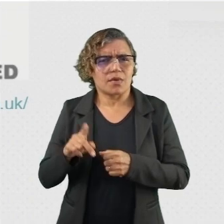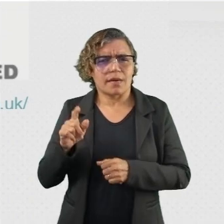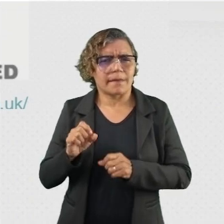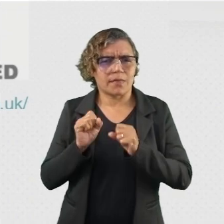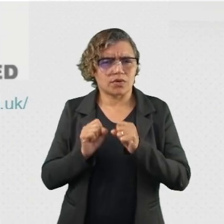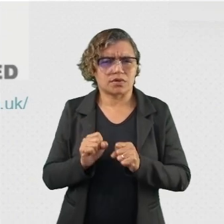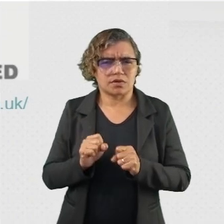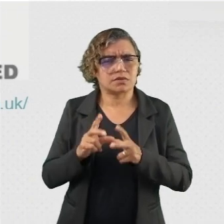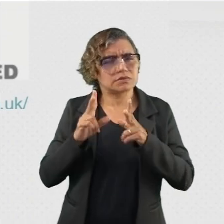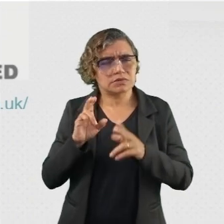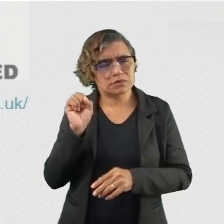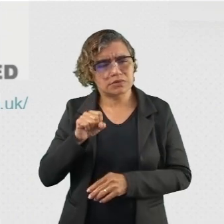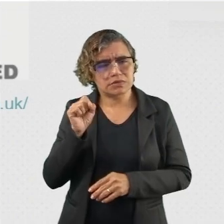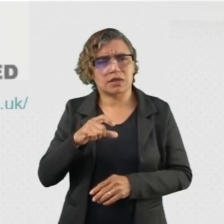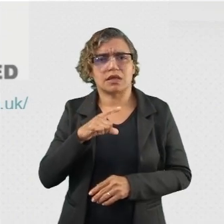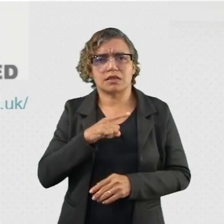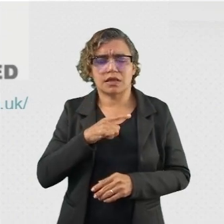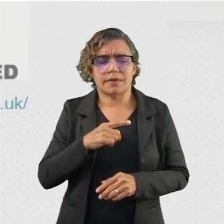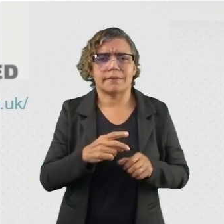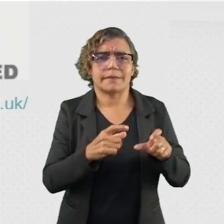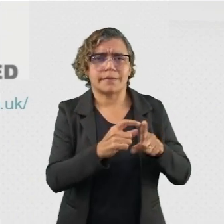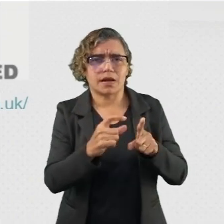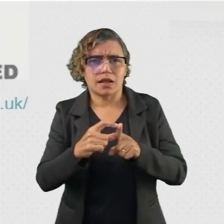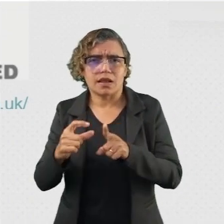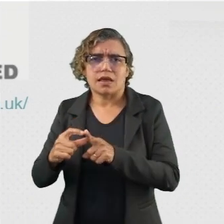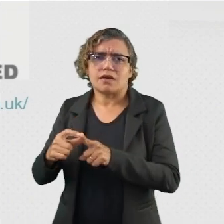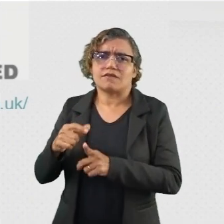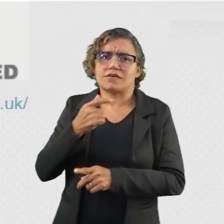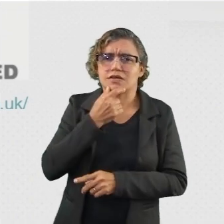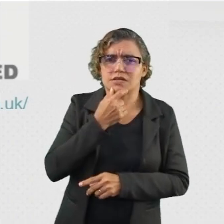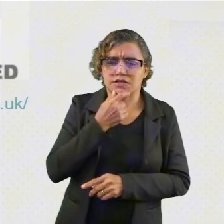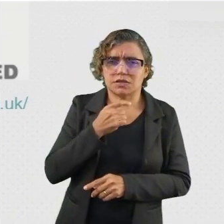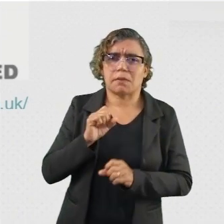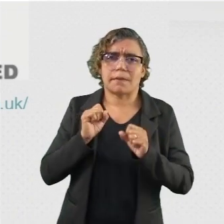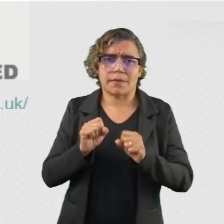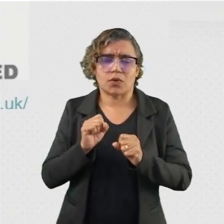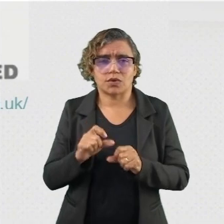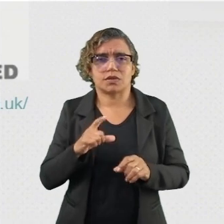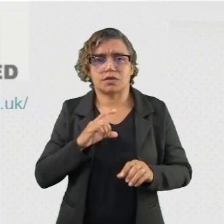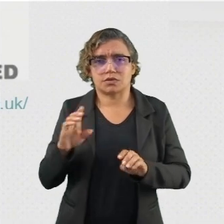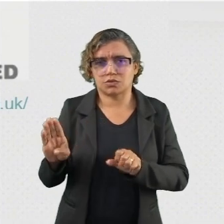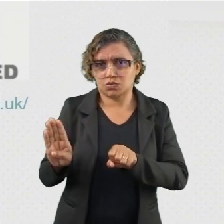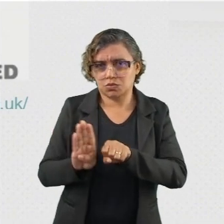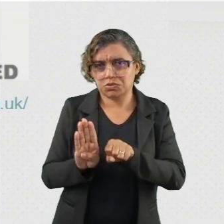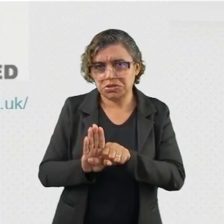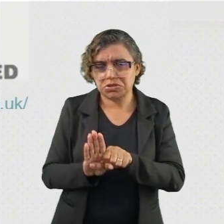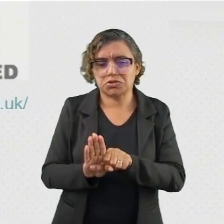na língua inglesa acontece com muitos termos, pode servir tanto quanto um substantivo